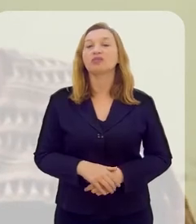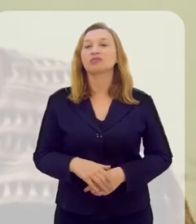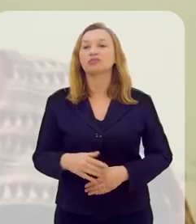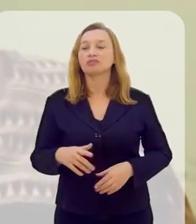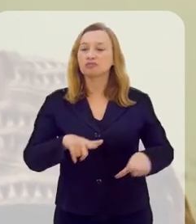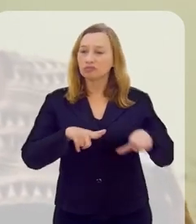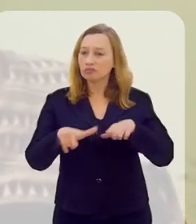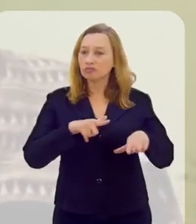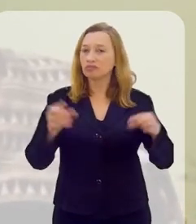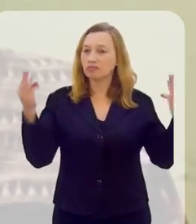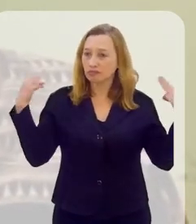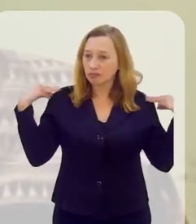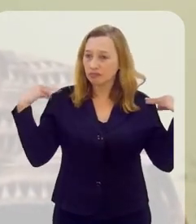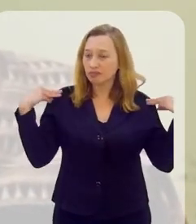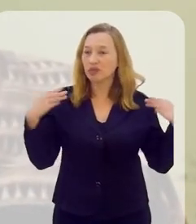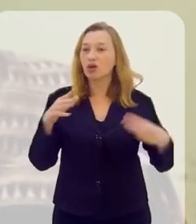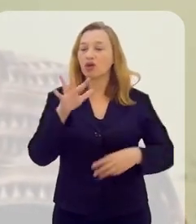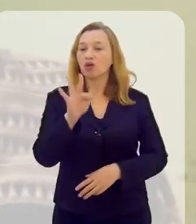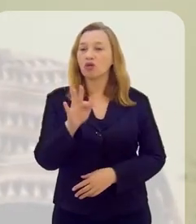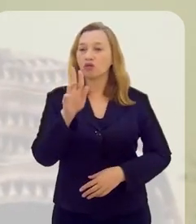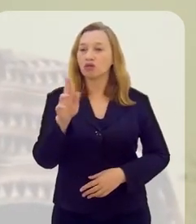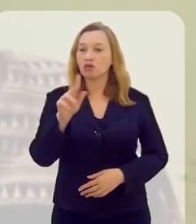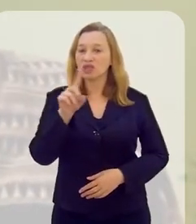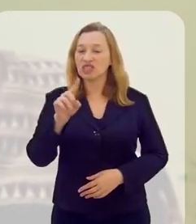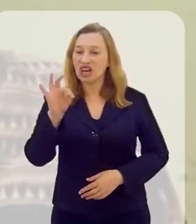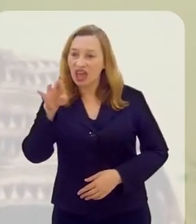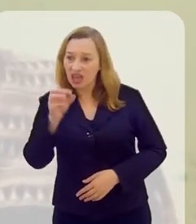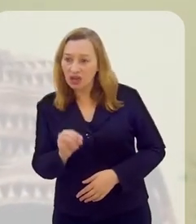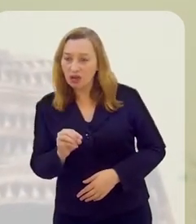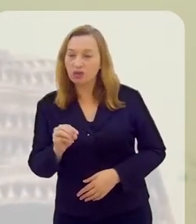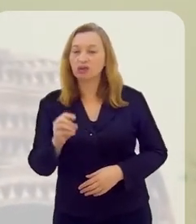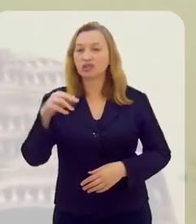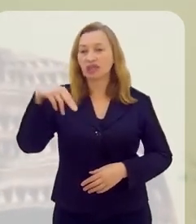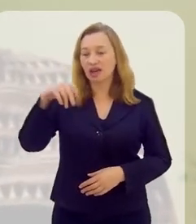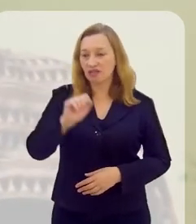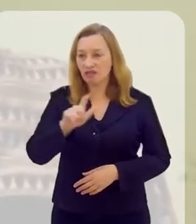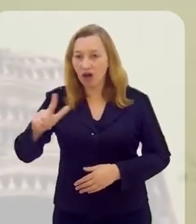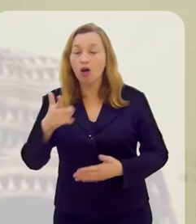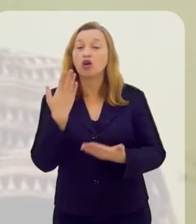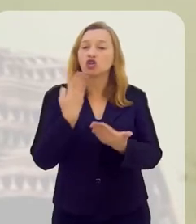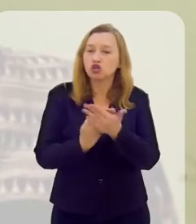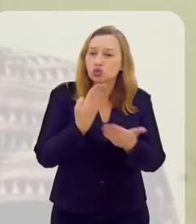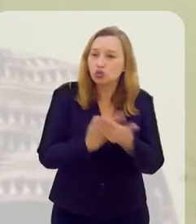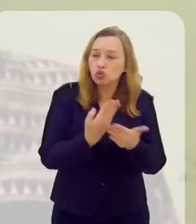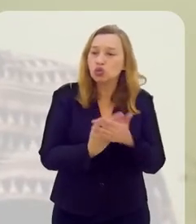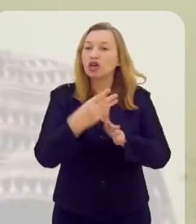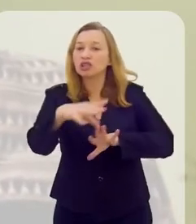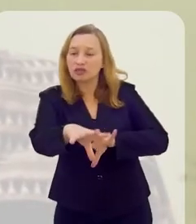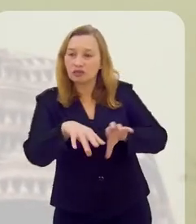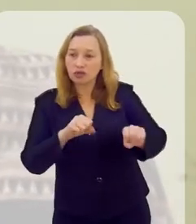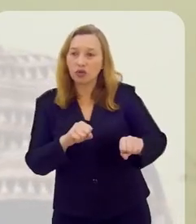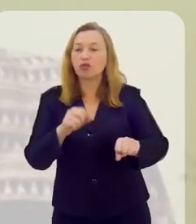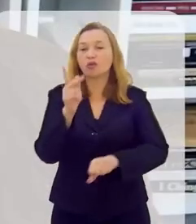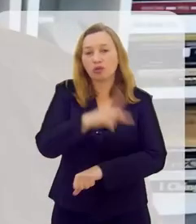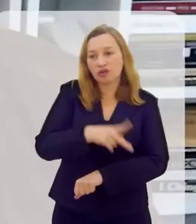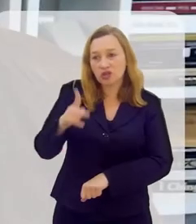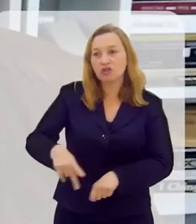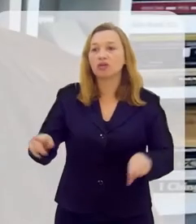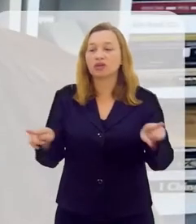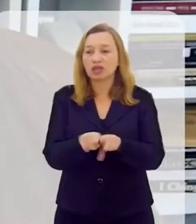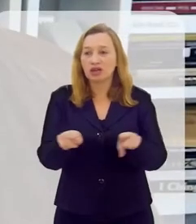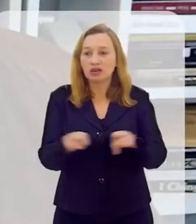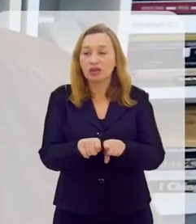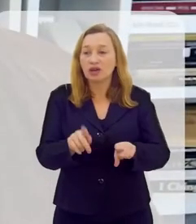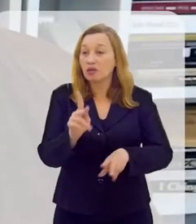se servir na Marinha. Ele foi fuzileiro naval e, através disso, estudando, ele se formou. Ele foi professor também,